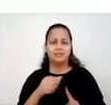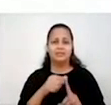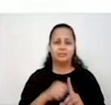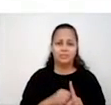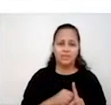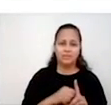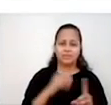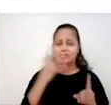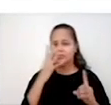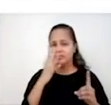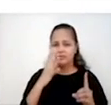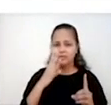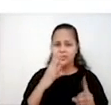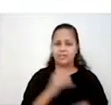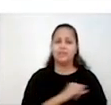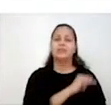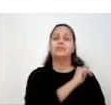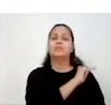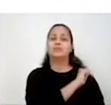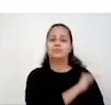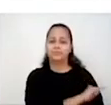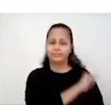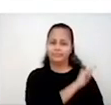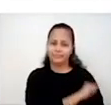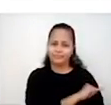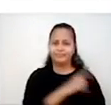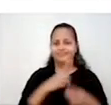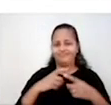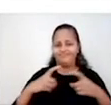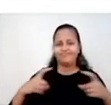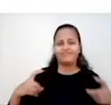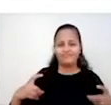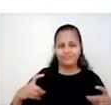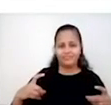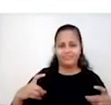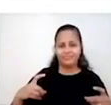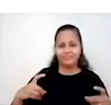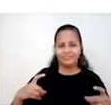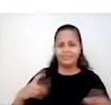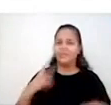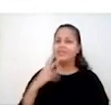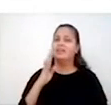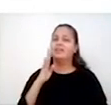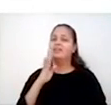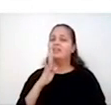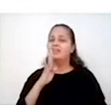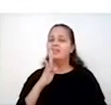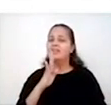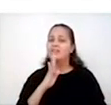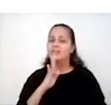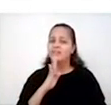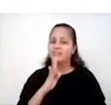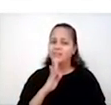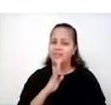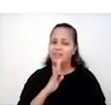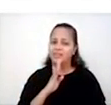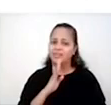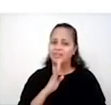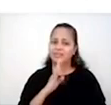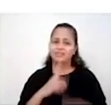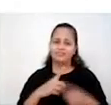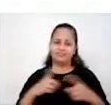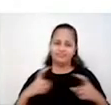a cidade do Rio de Janeiro virou um cenário de guerra em um confronto que ficou conhecido como a Revolta da Vacina.